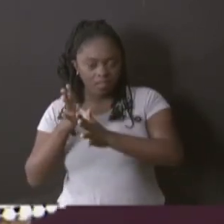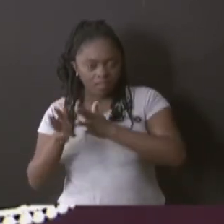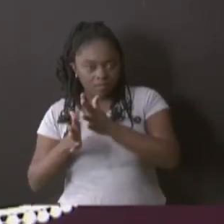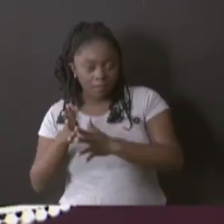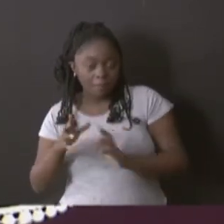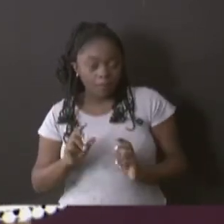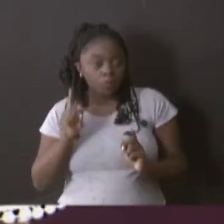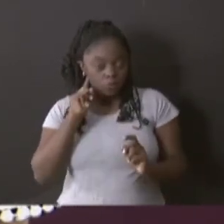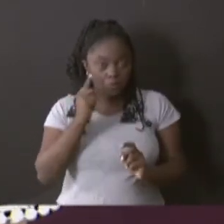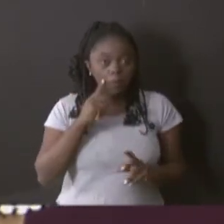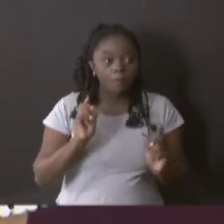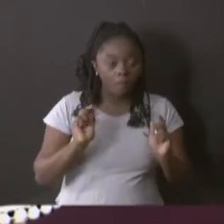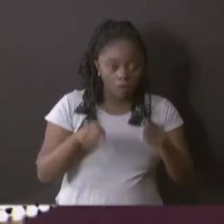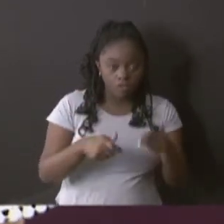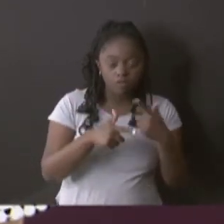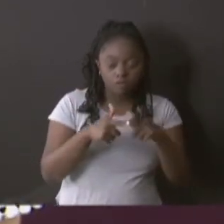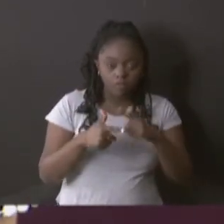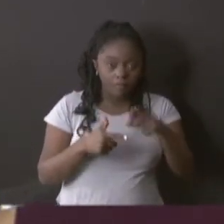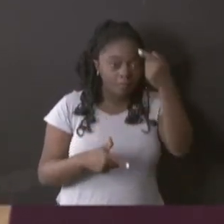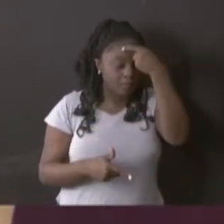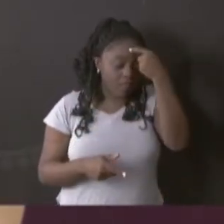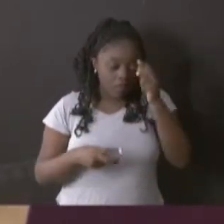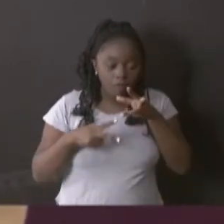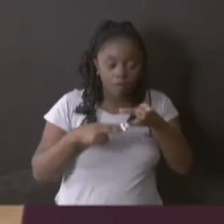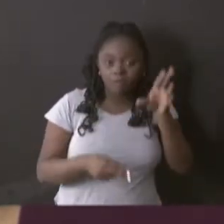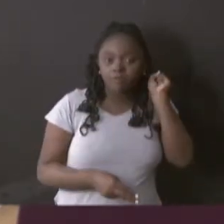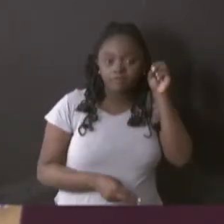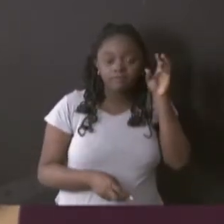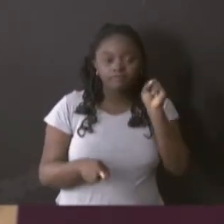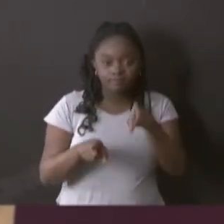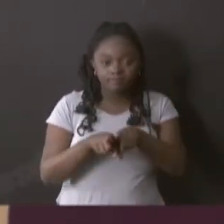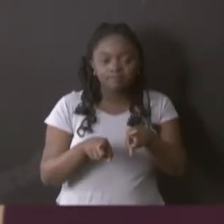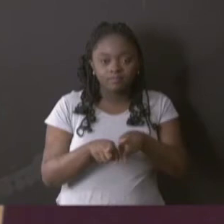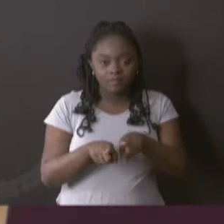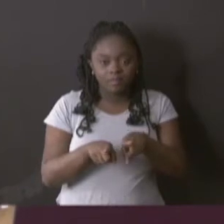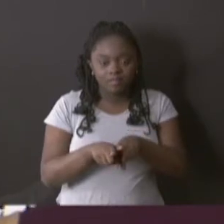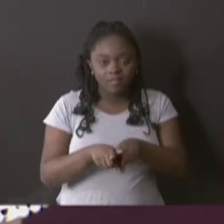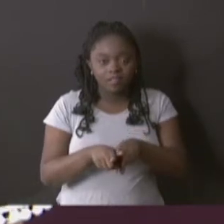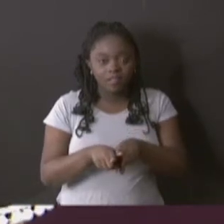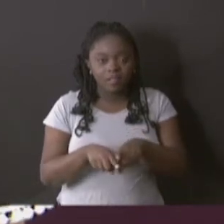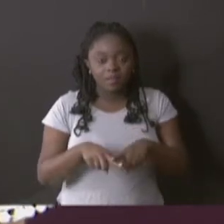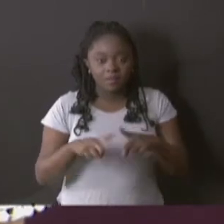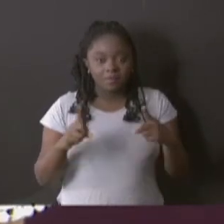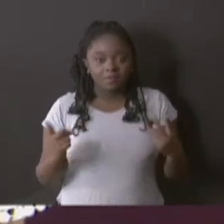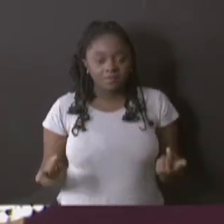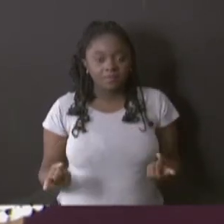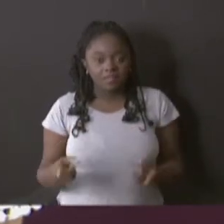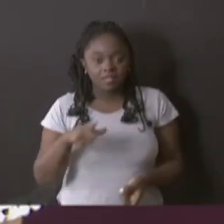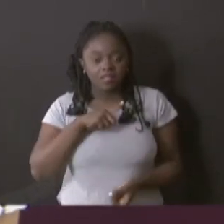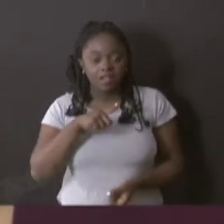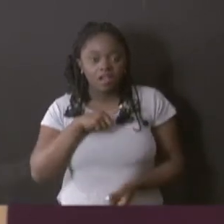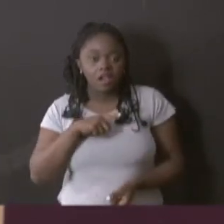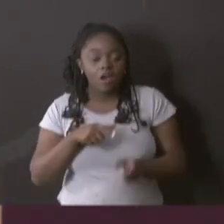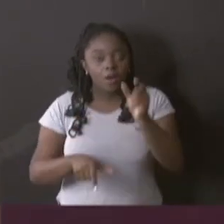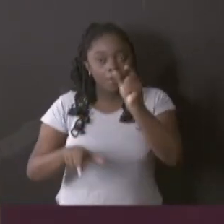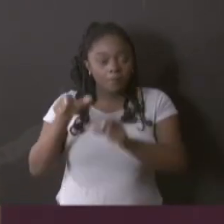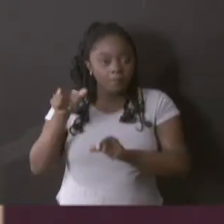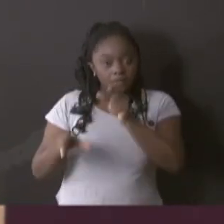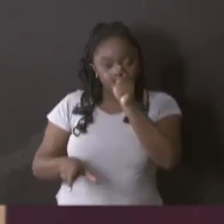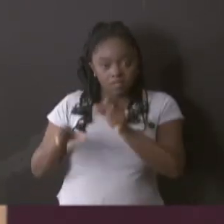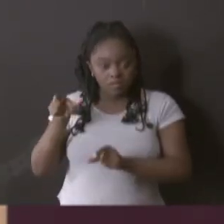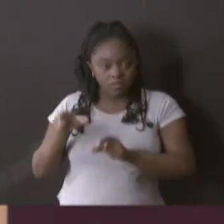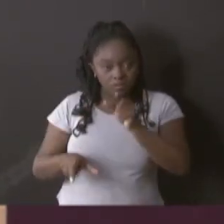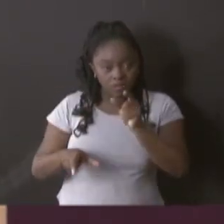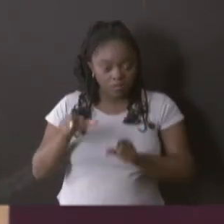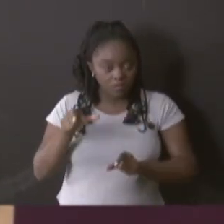ter, sim, né? Como tem o caso. Como ouvinte também tem. Como ouvinte também. Então eu tenho casos de pessoas com paralisia